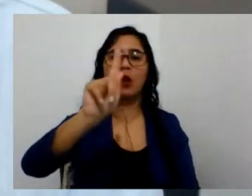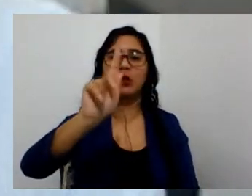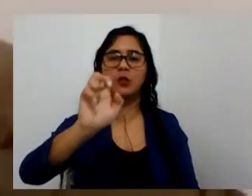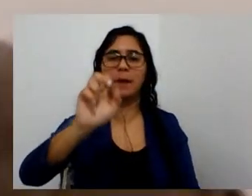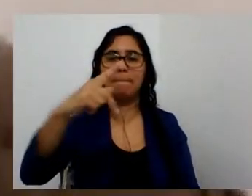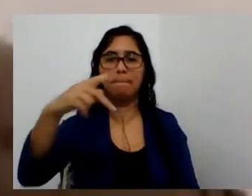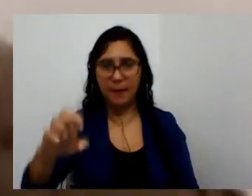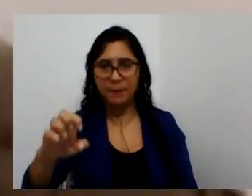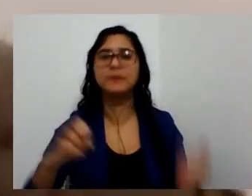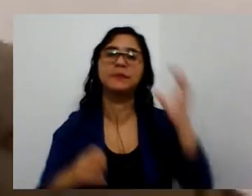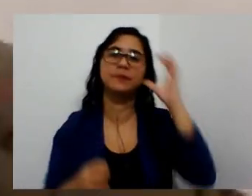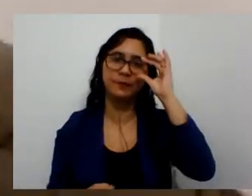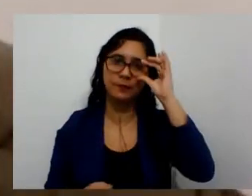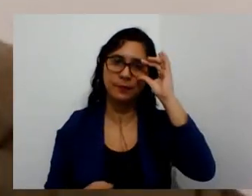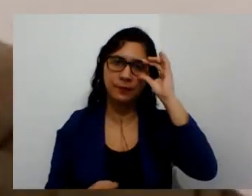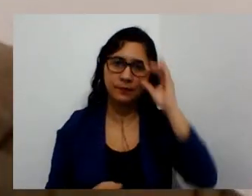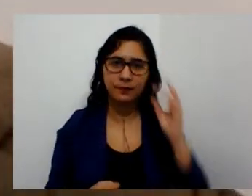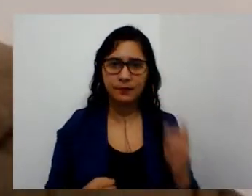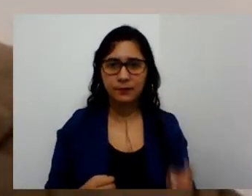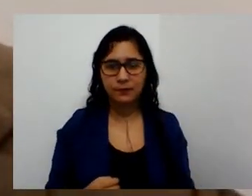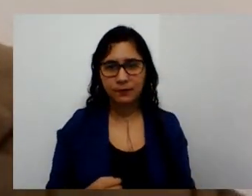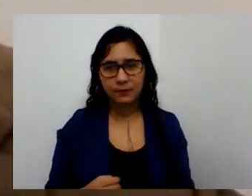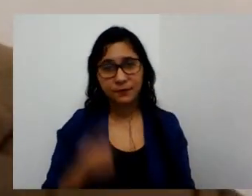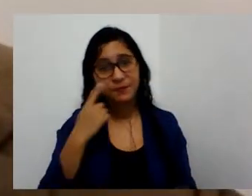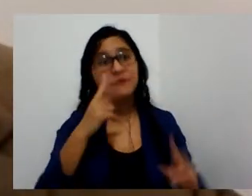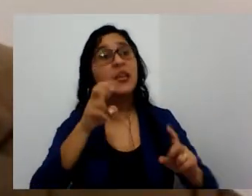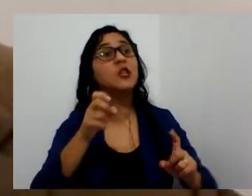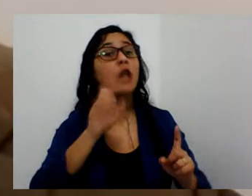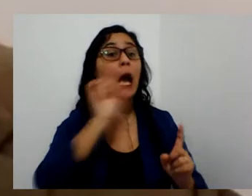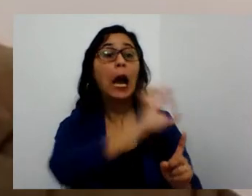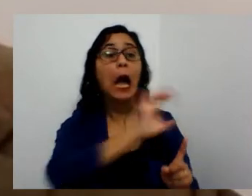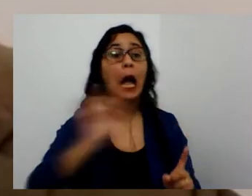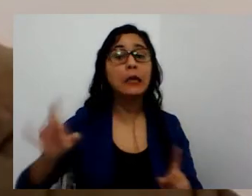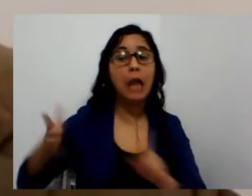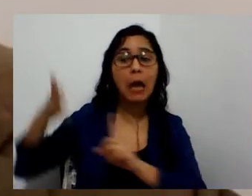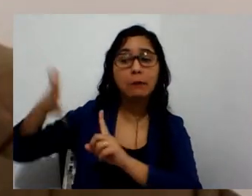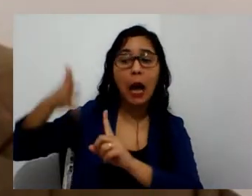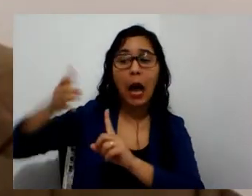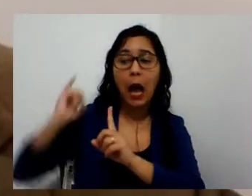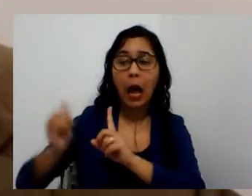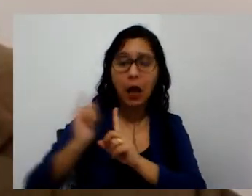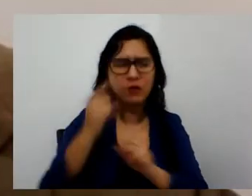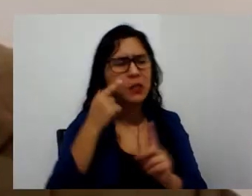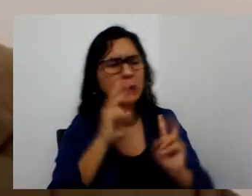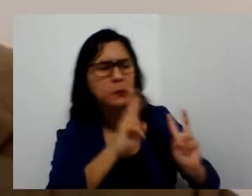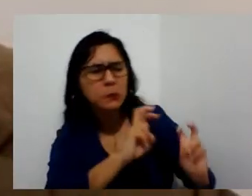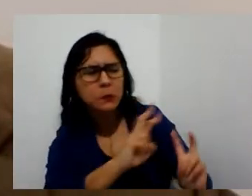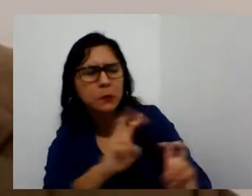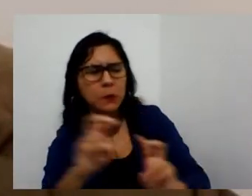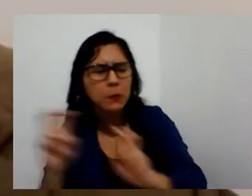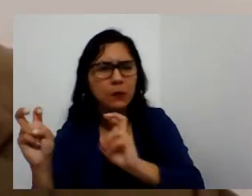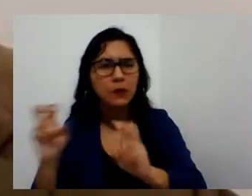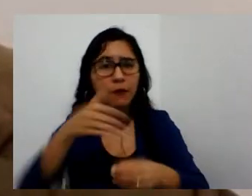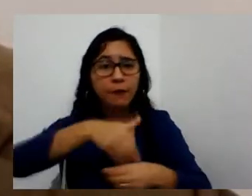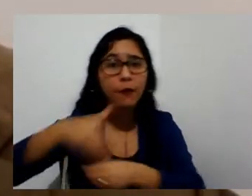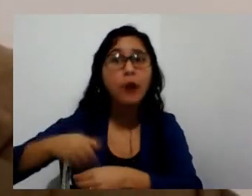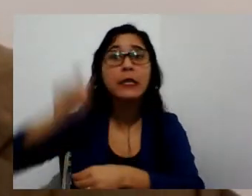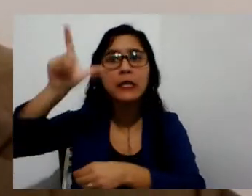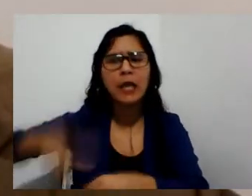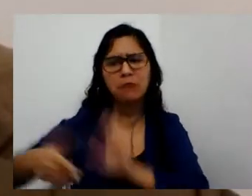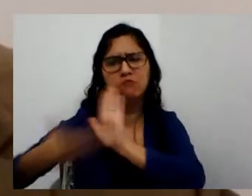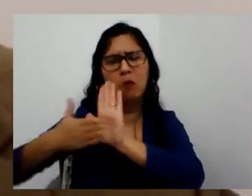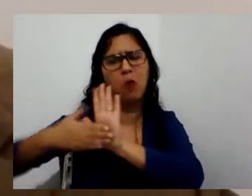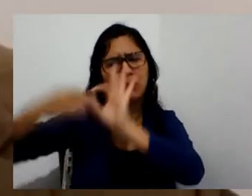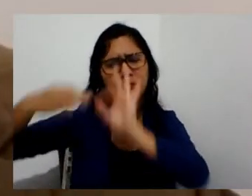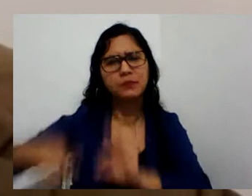Olá, analise a propriedade dos discursos, meus caros colegas da UFSCar. Analise e vote em quem tem proposta.